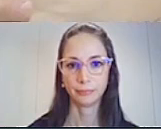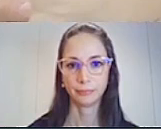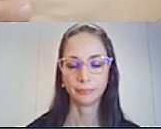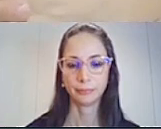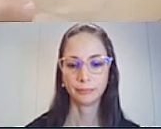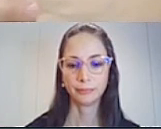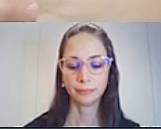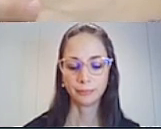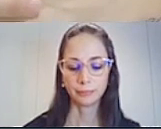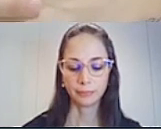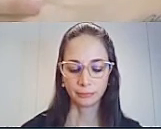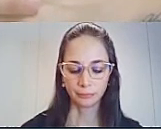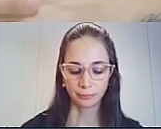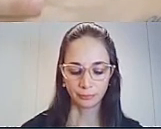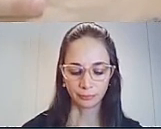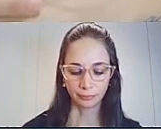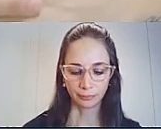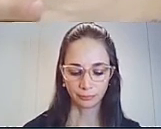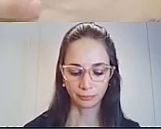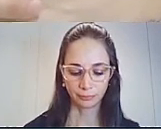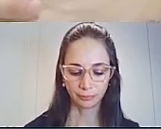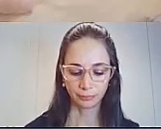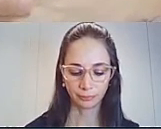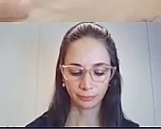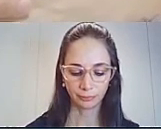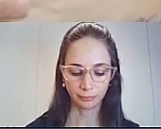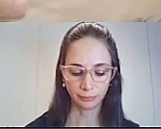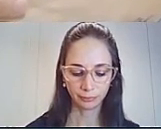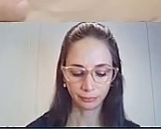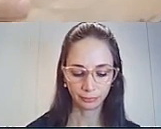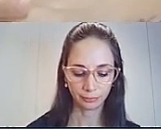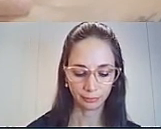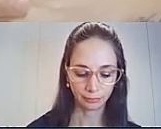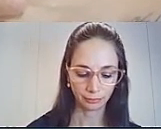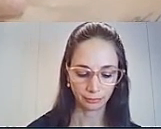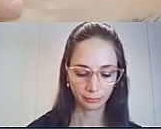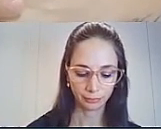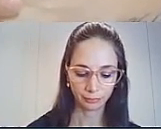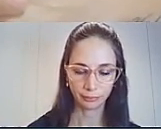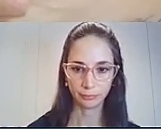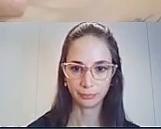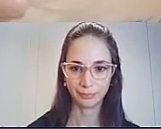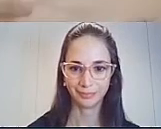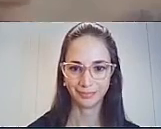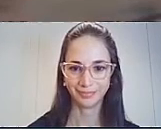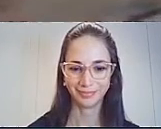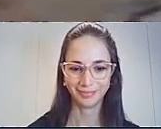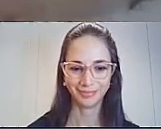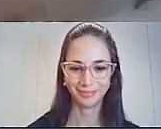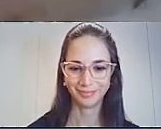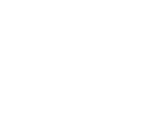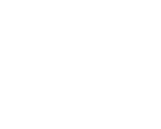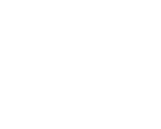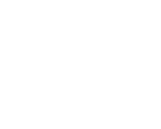hoje estar vivendo uma nova maneira de vida. E eu sou grata de coração à equipe Bom Par.